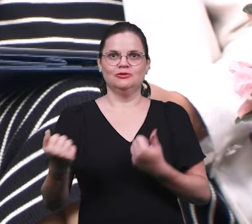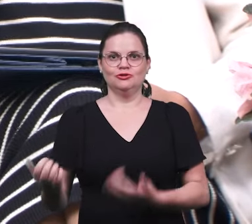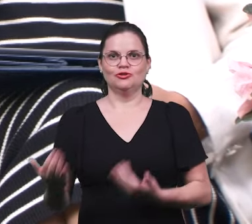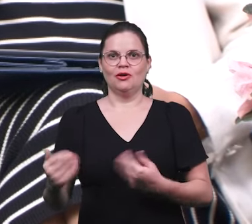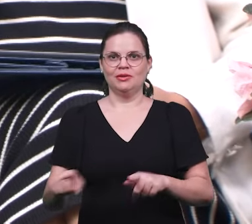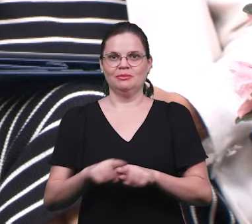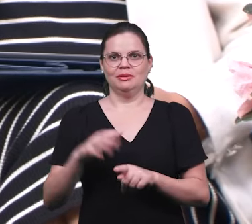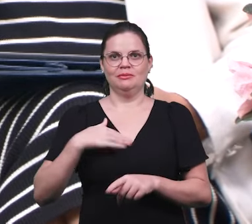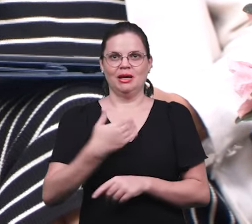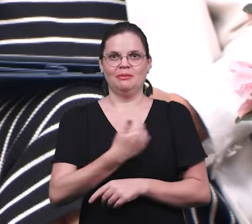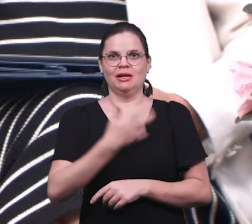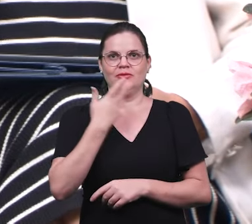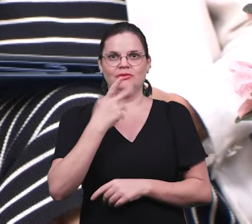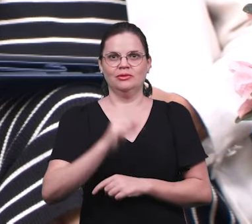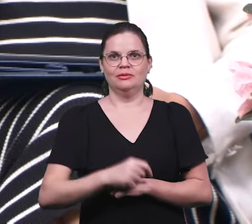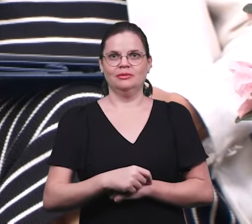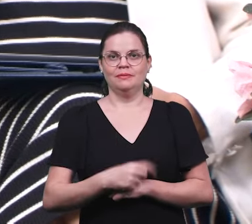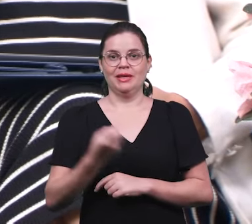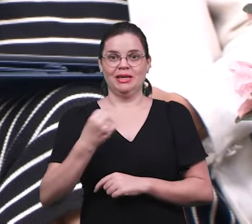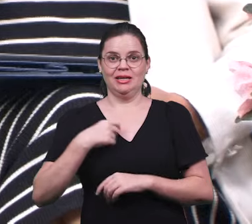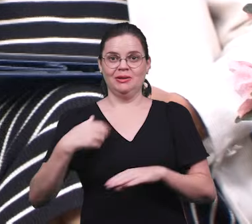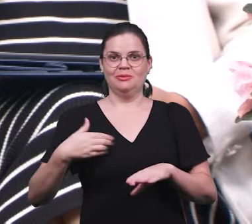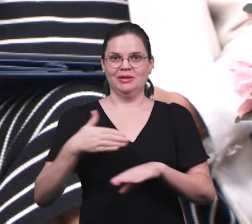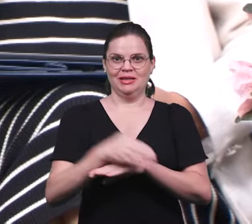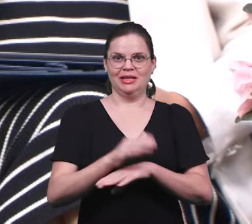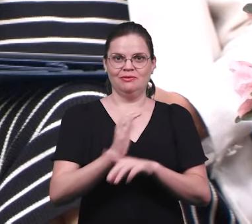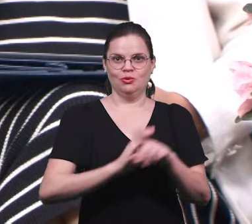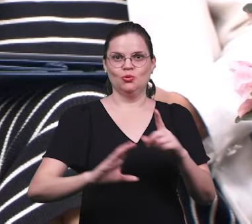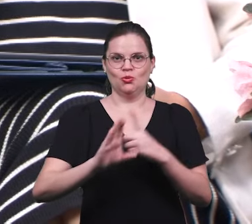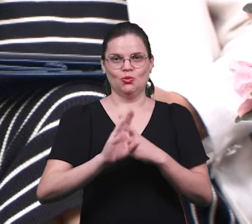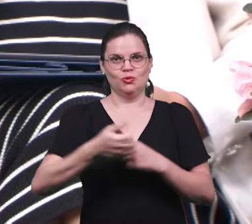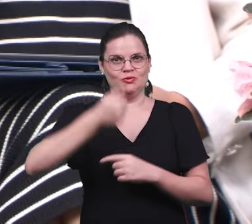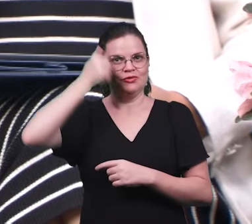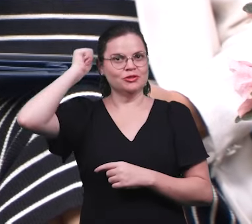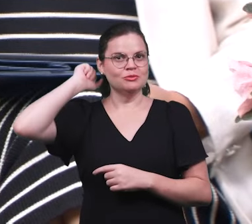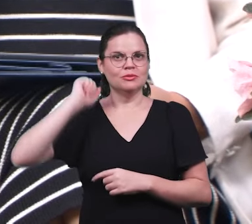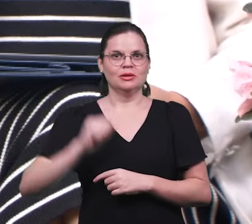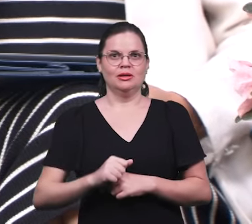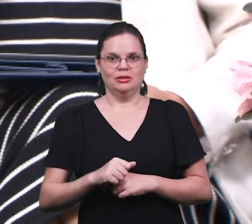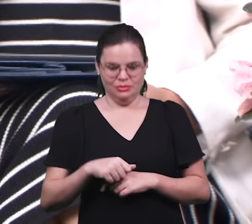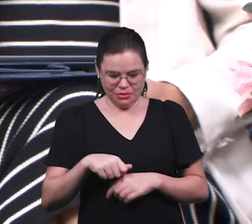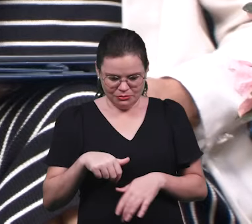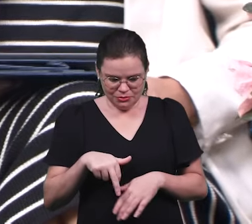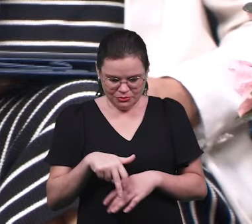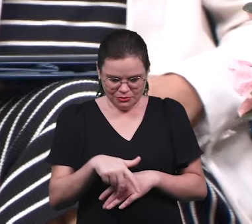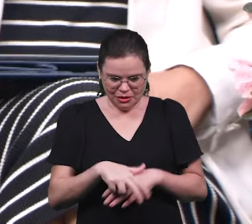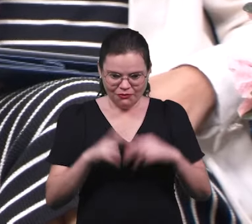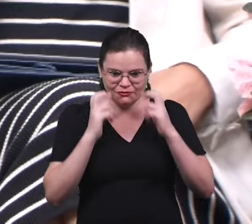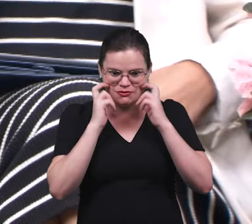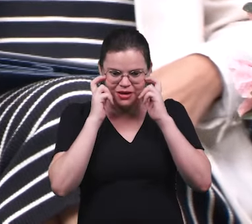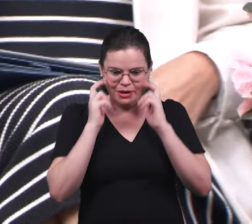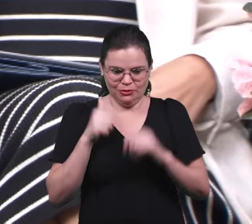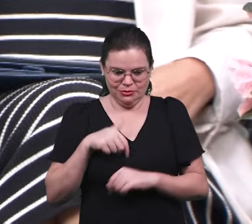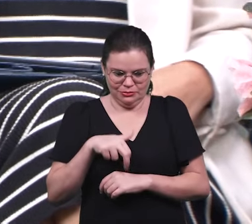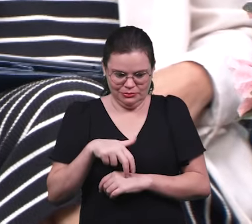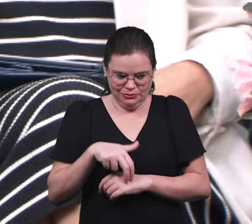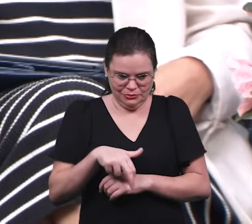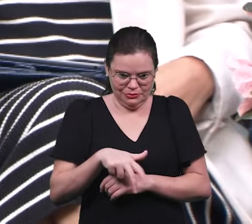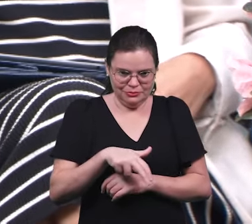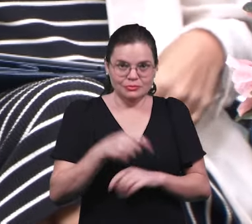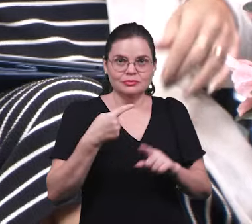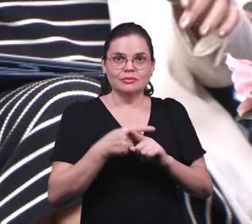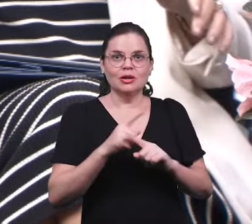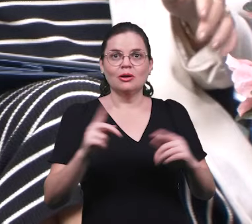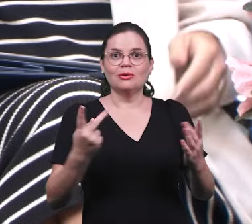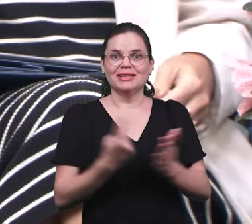esteja assistindo, e ela falou assim que eu entrava no cursinho pré-vestibular de cabeça baixa, de tanta vergonha, porque a